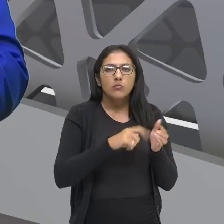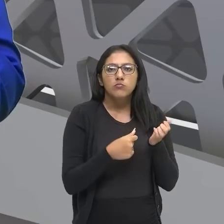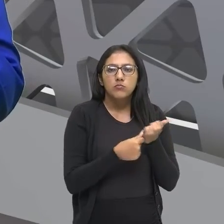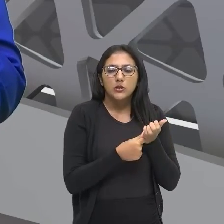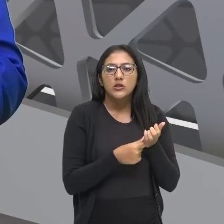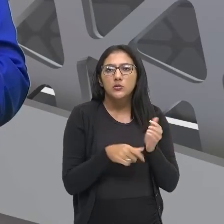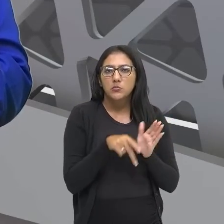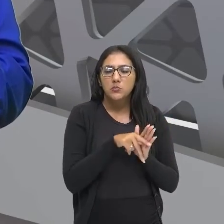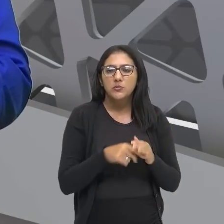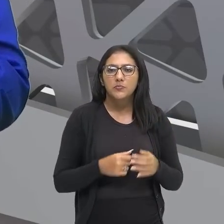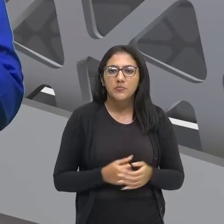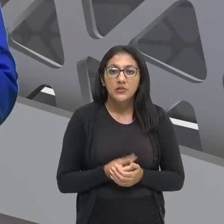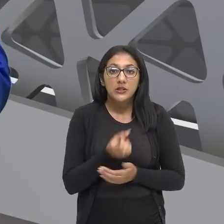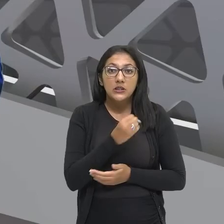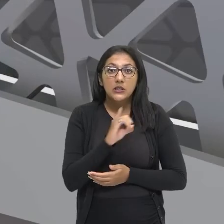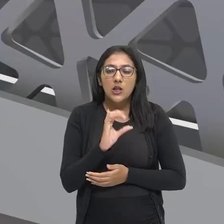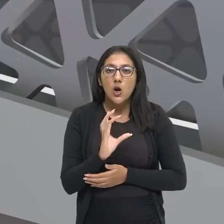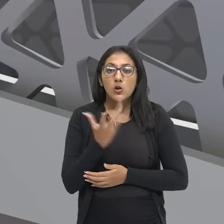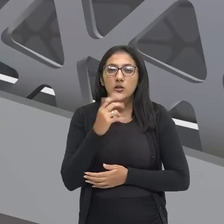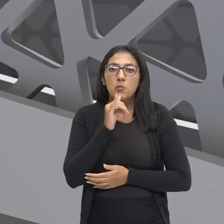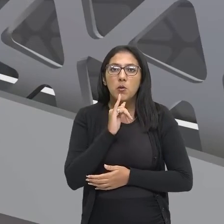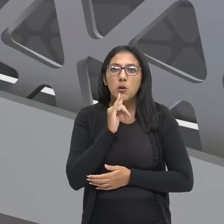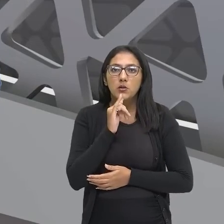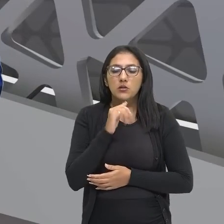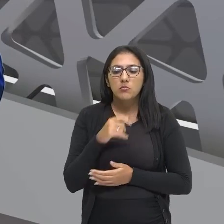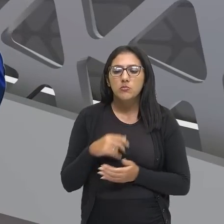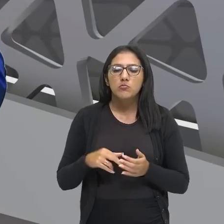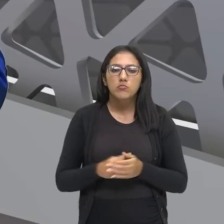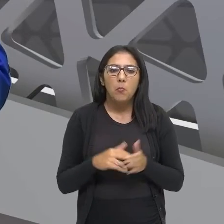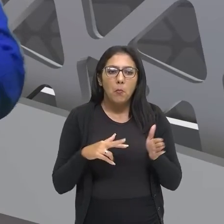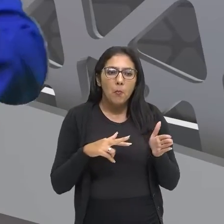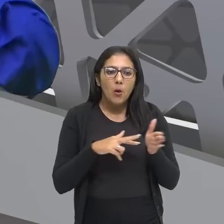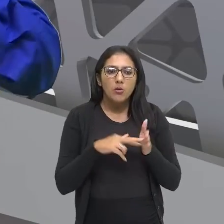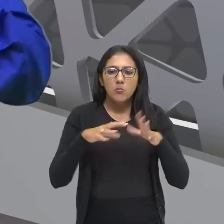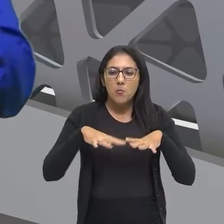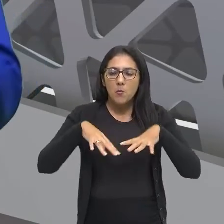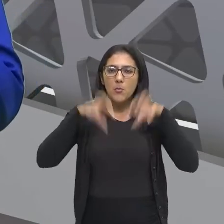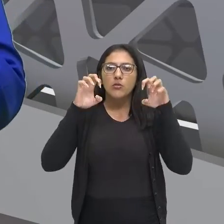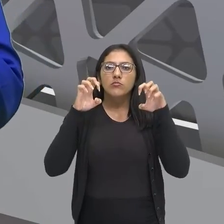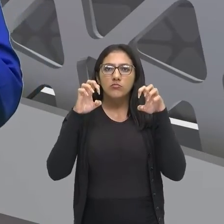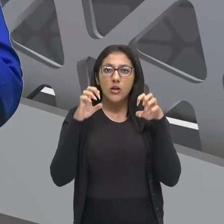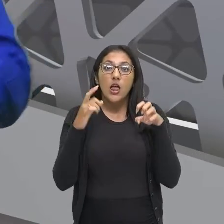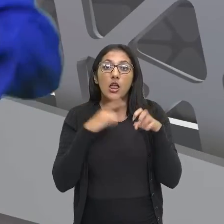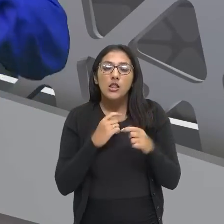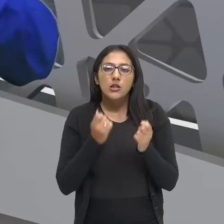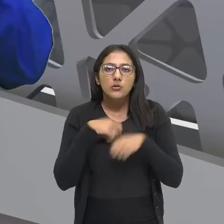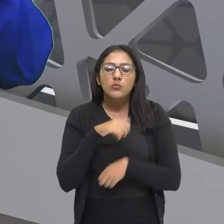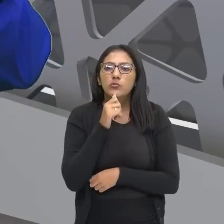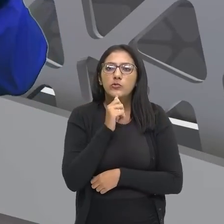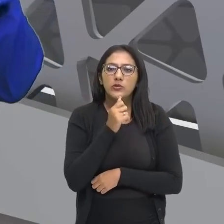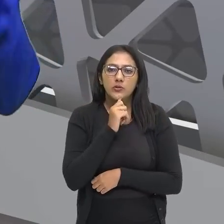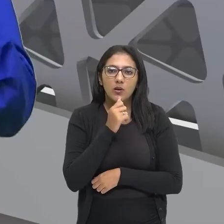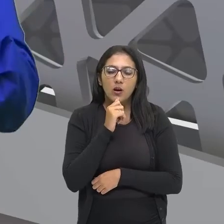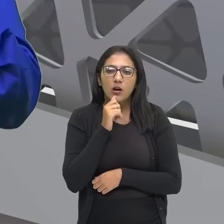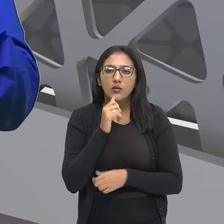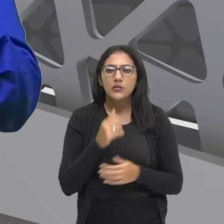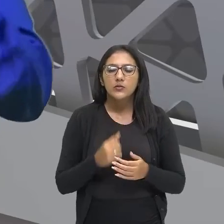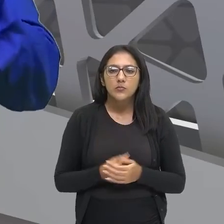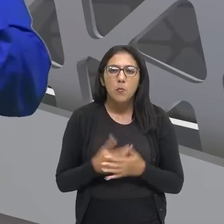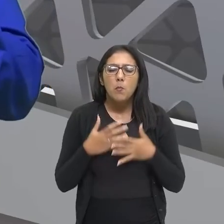tá? O no-break é o quê? O no-break é uma bateria que duram algumas horas, desde que